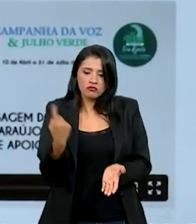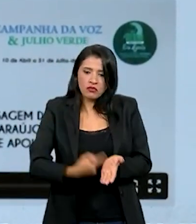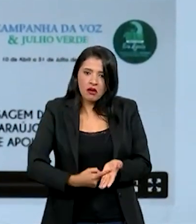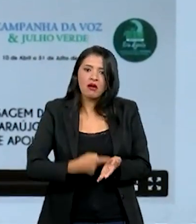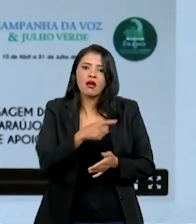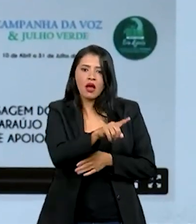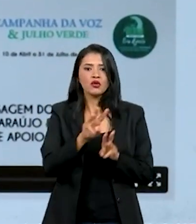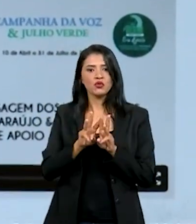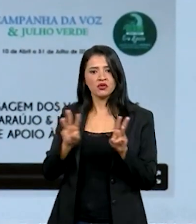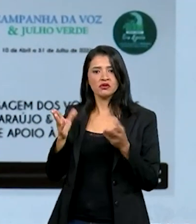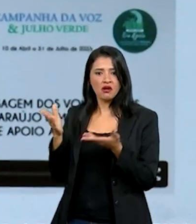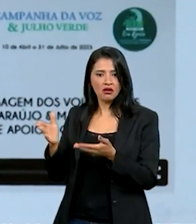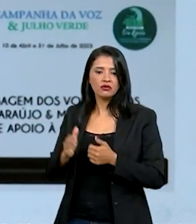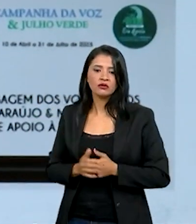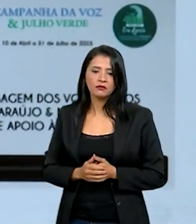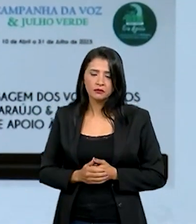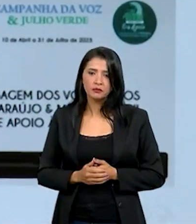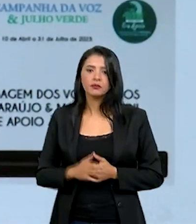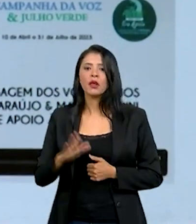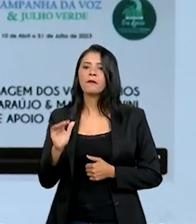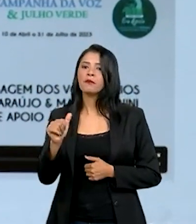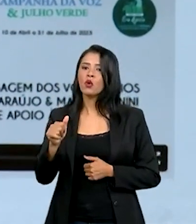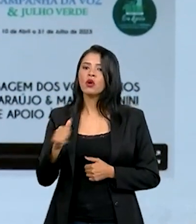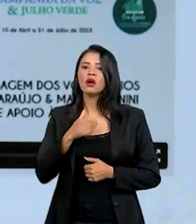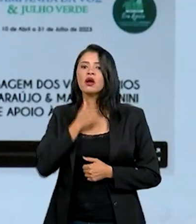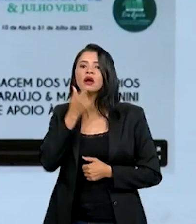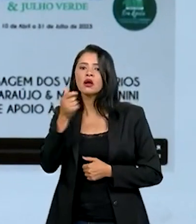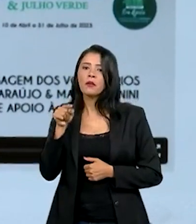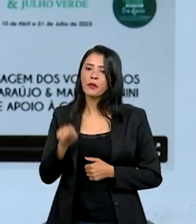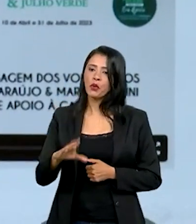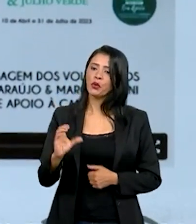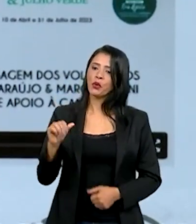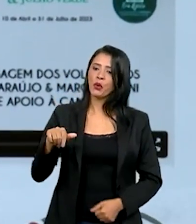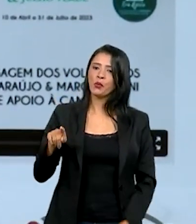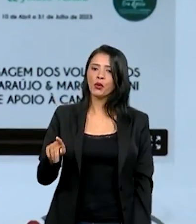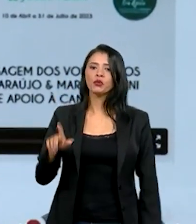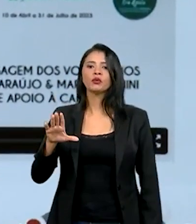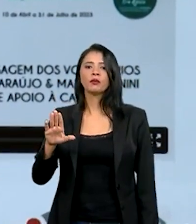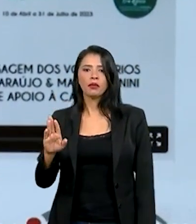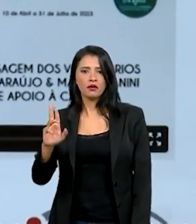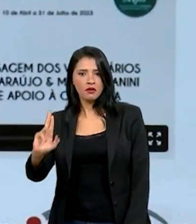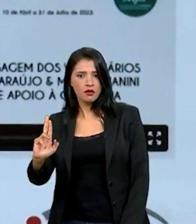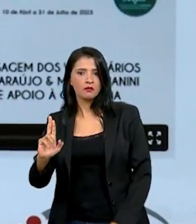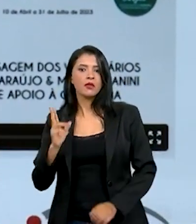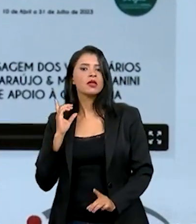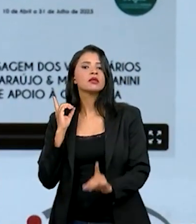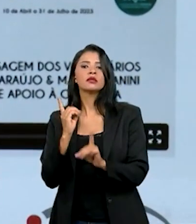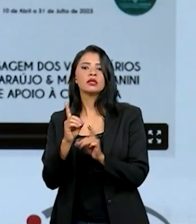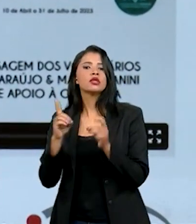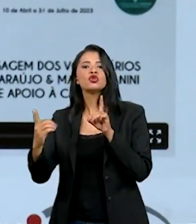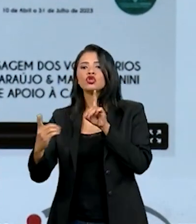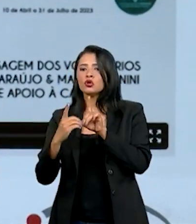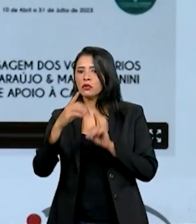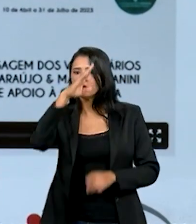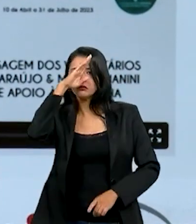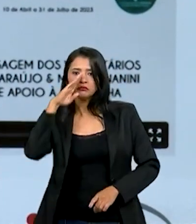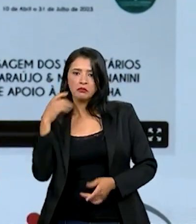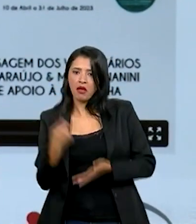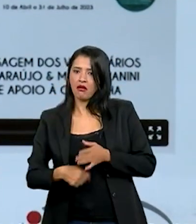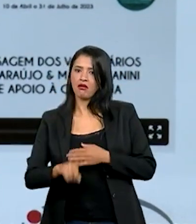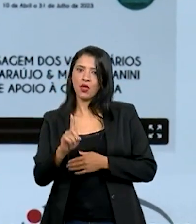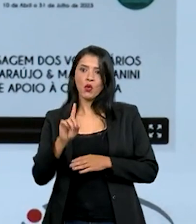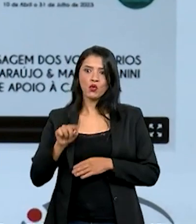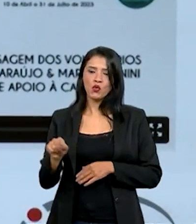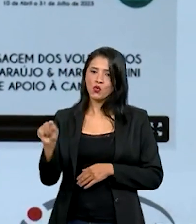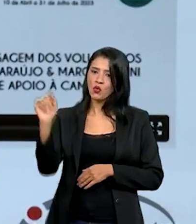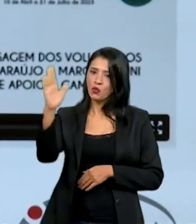consultas no site bocaegarganta.com.br. Os atendimentos serão de graça e em todo